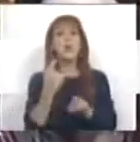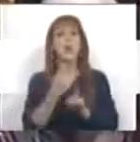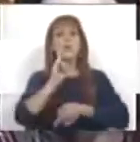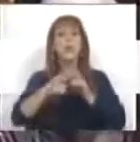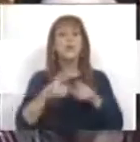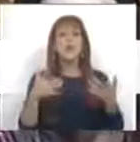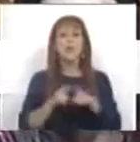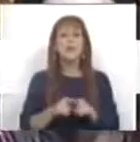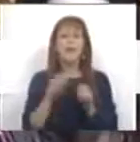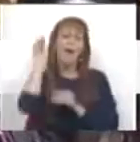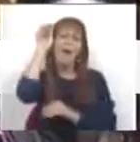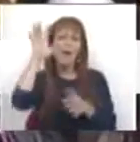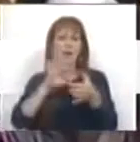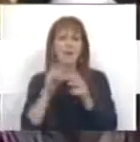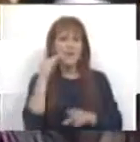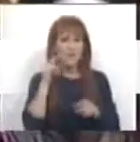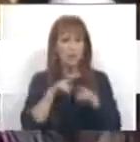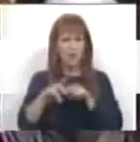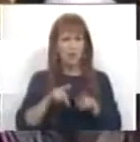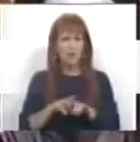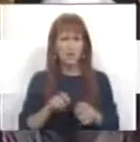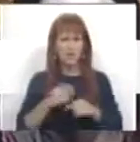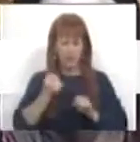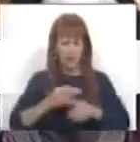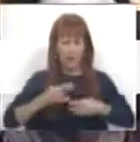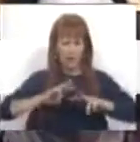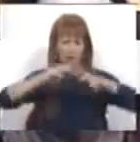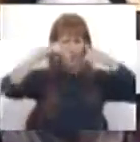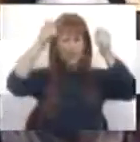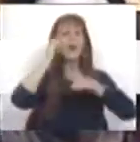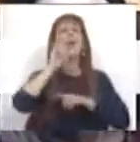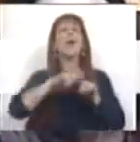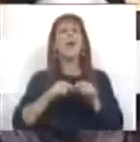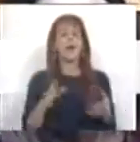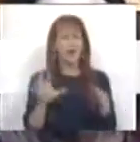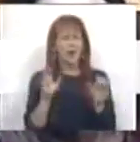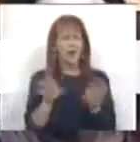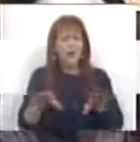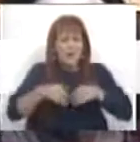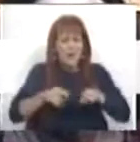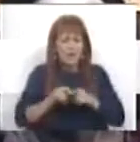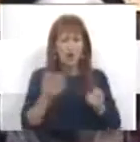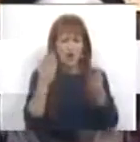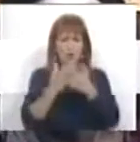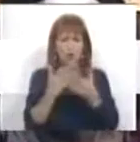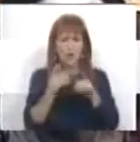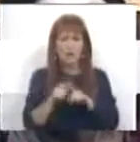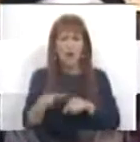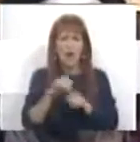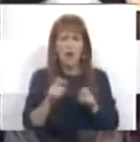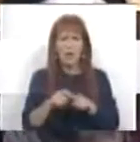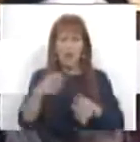coisa senão apadrinhar a vida política como carreira. Quem é complacente com as escolas da